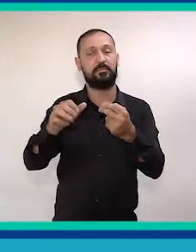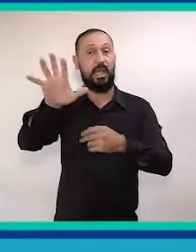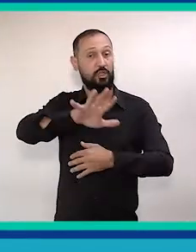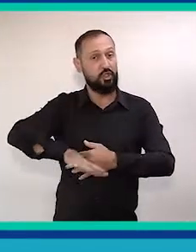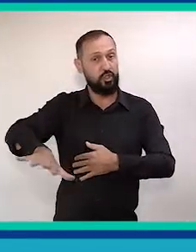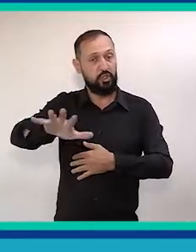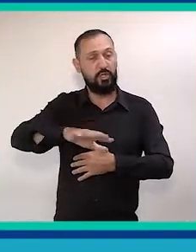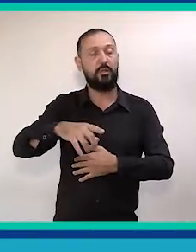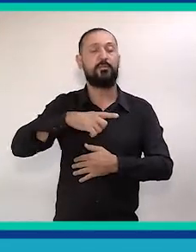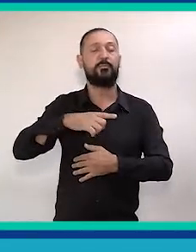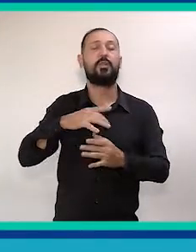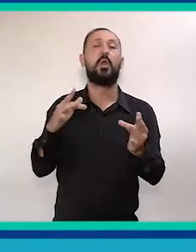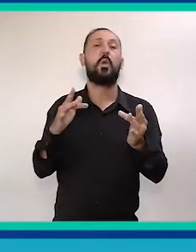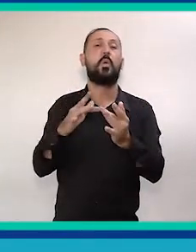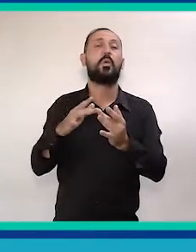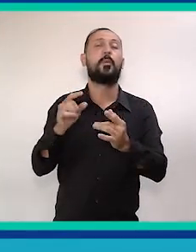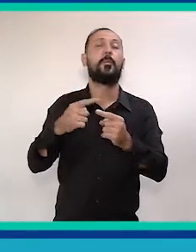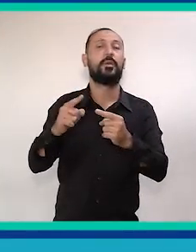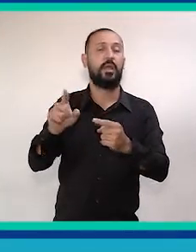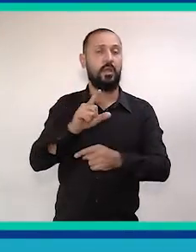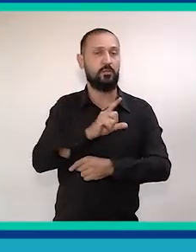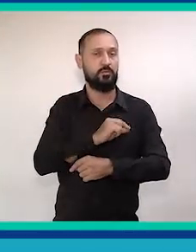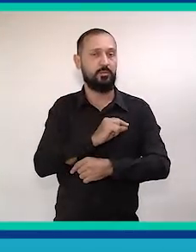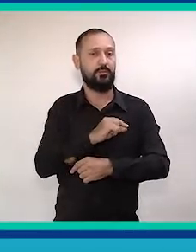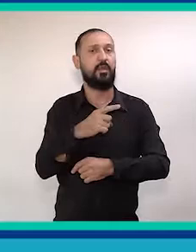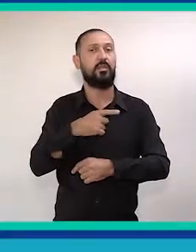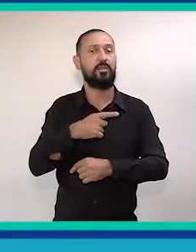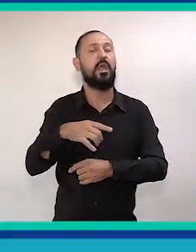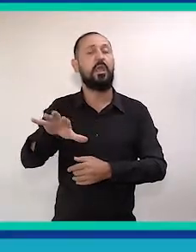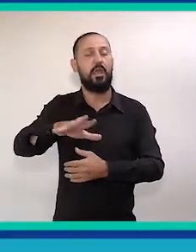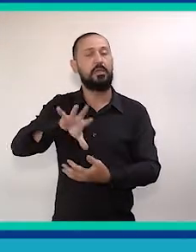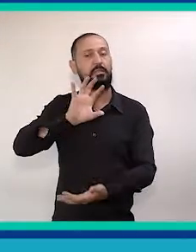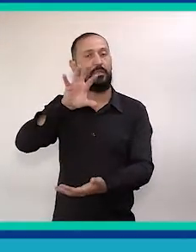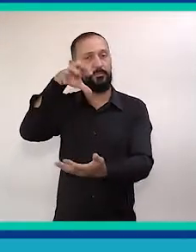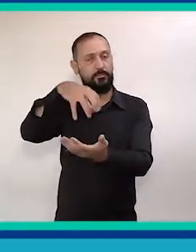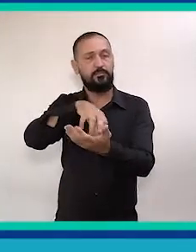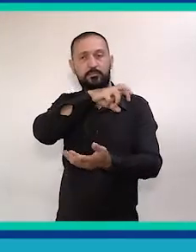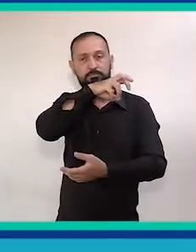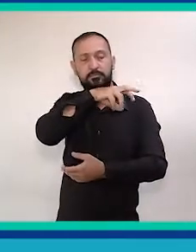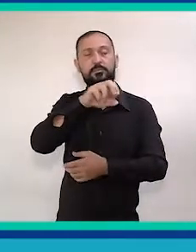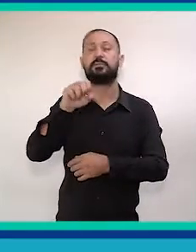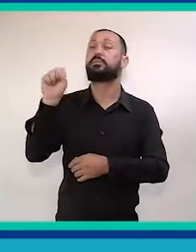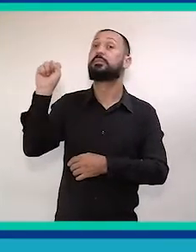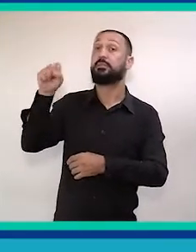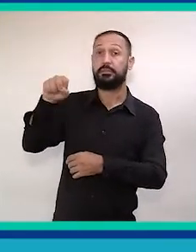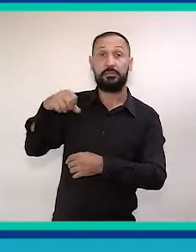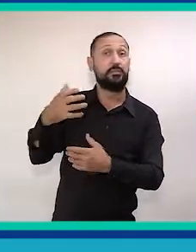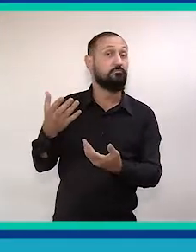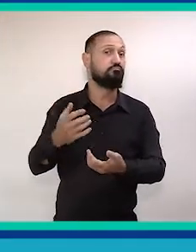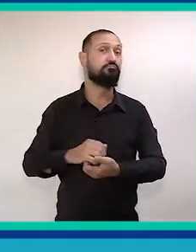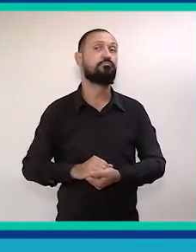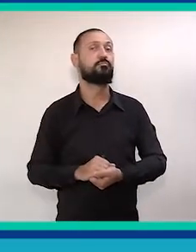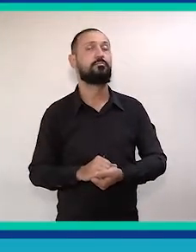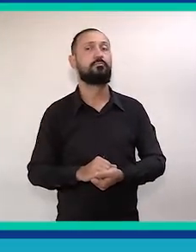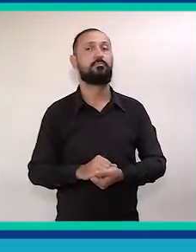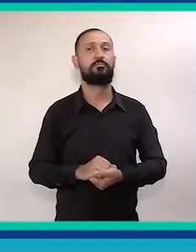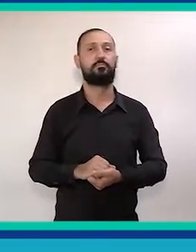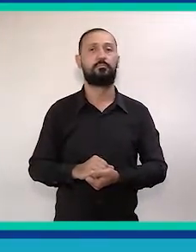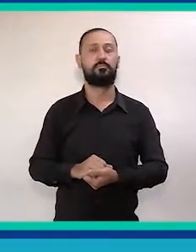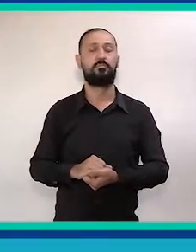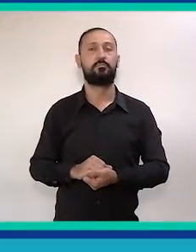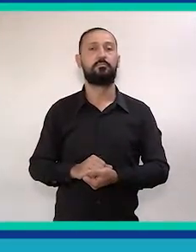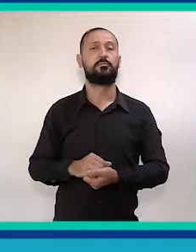a segunda, talvez por uma facilidade de acesso, já que a UCDB ela tem o biotério, que é essa unidade dentro